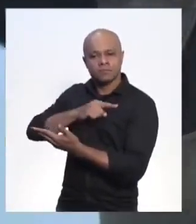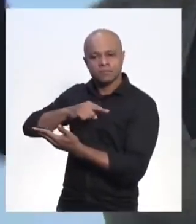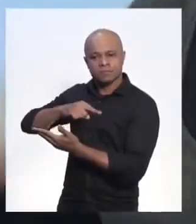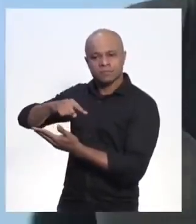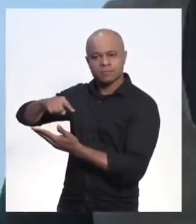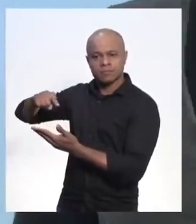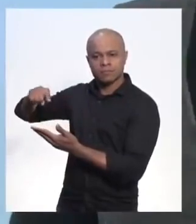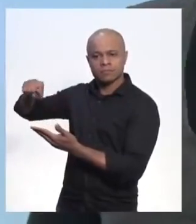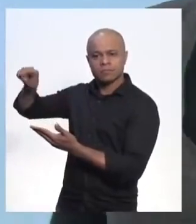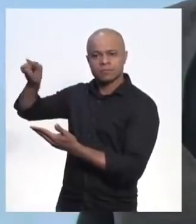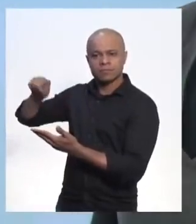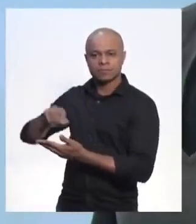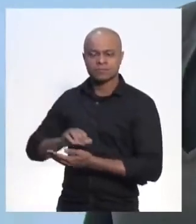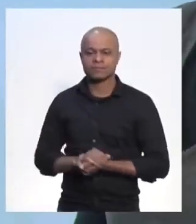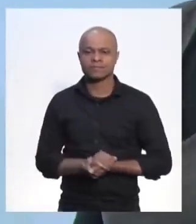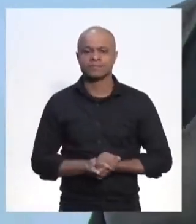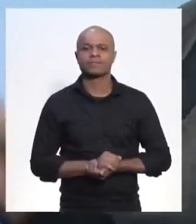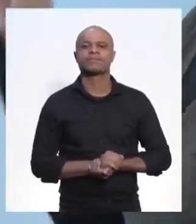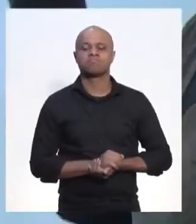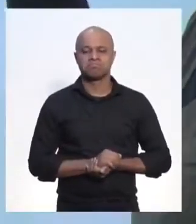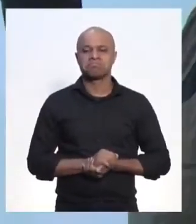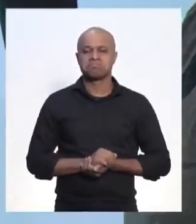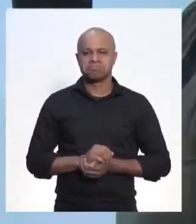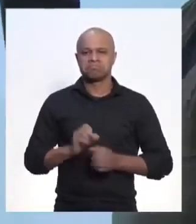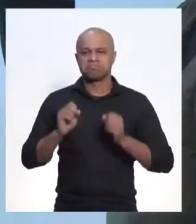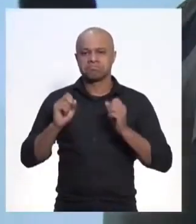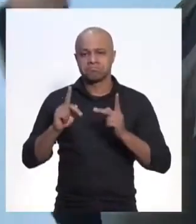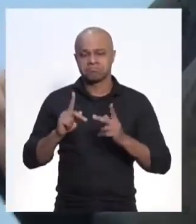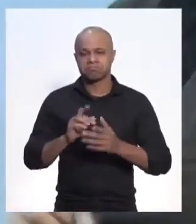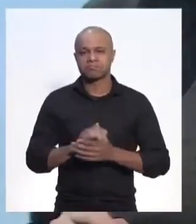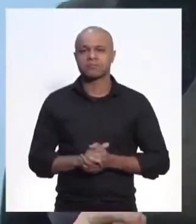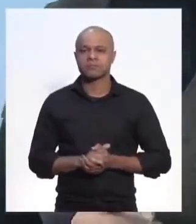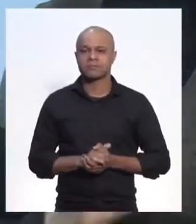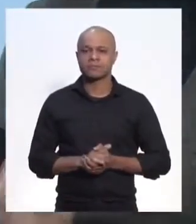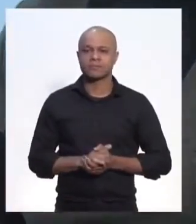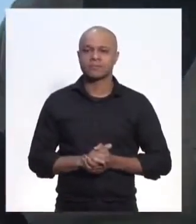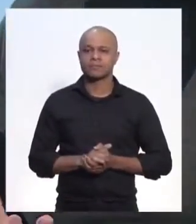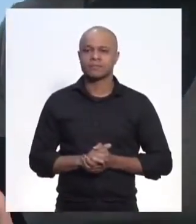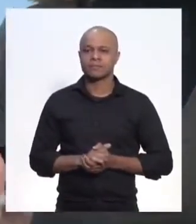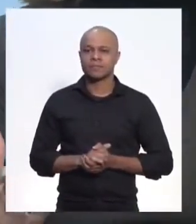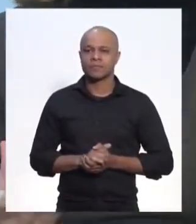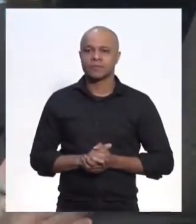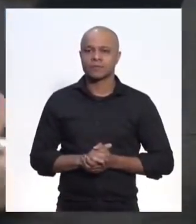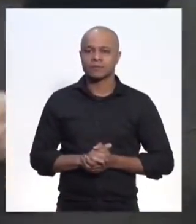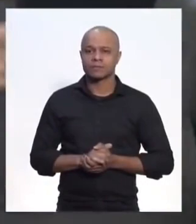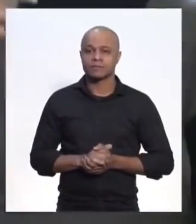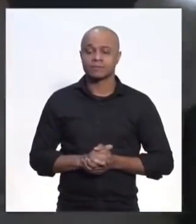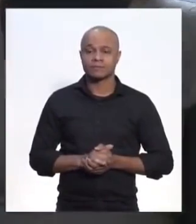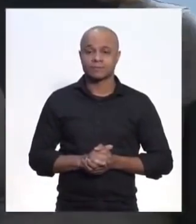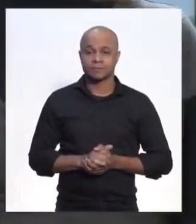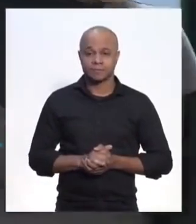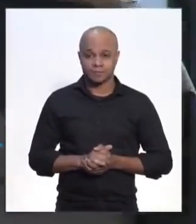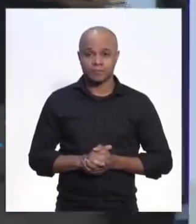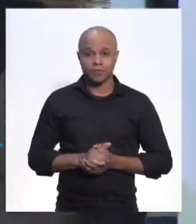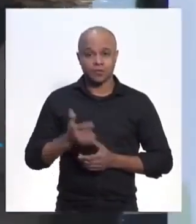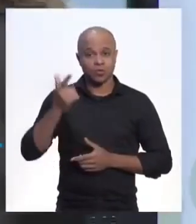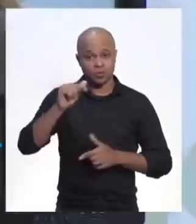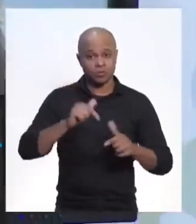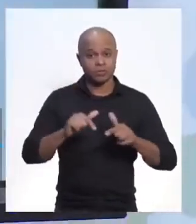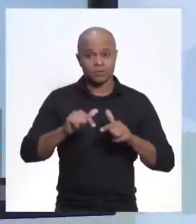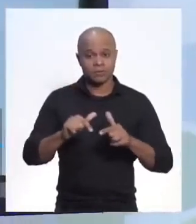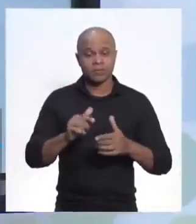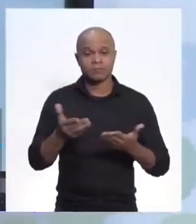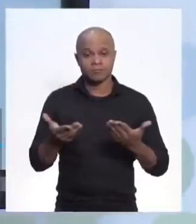que é a minha função crescente aqui. Tudo bem? Esse é o 2 elevado a x. Bom, espero que você tenha entendido, porque agora a gente vai para mais uma